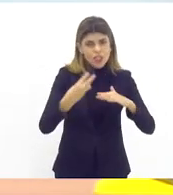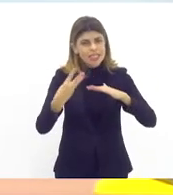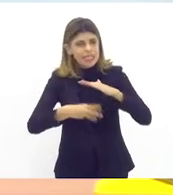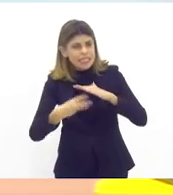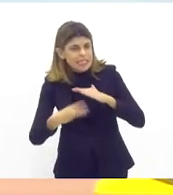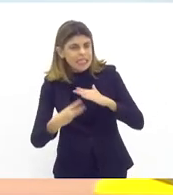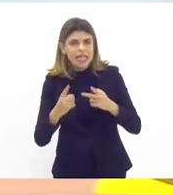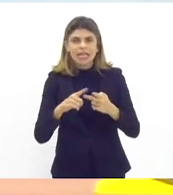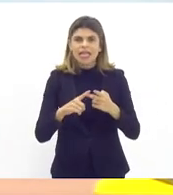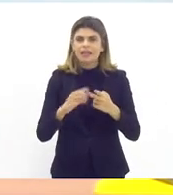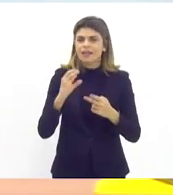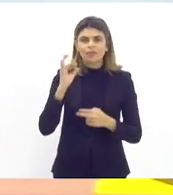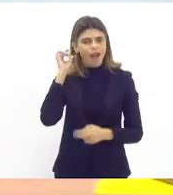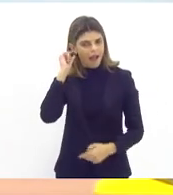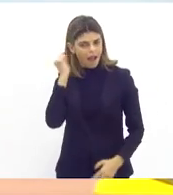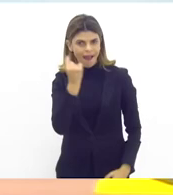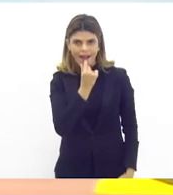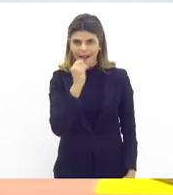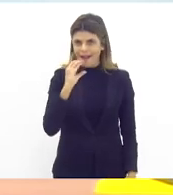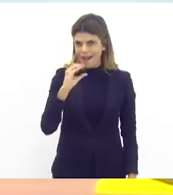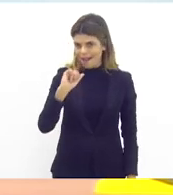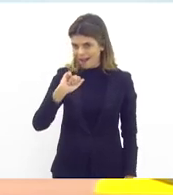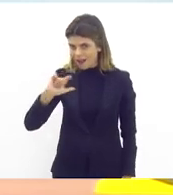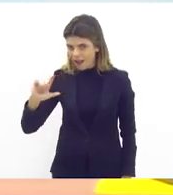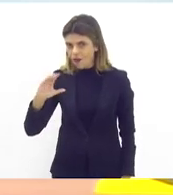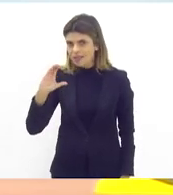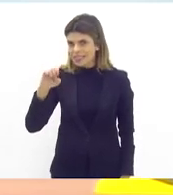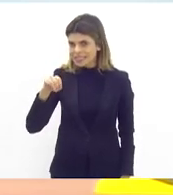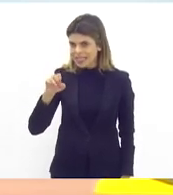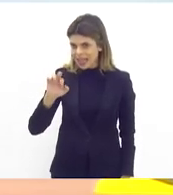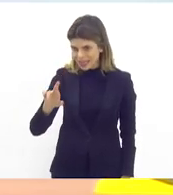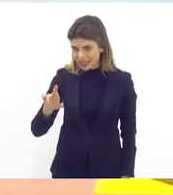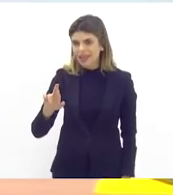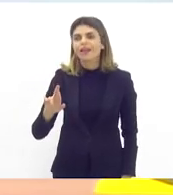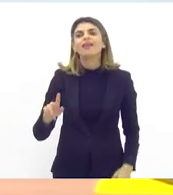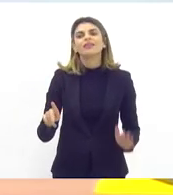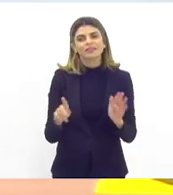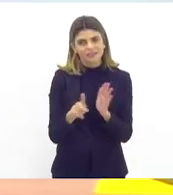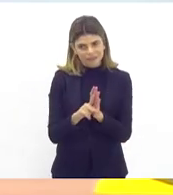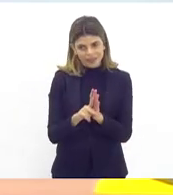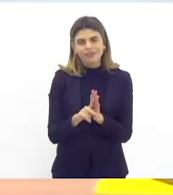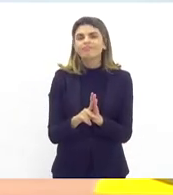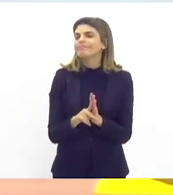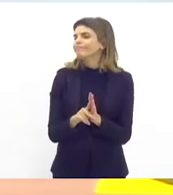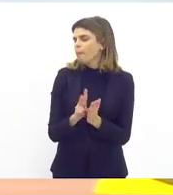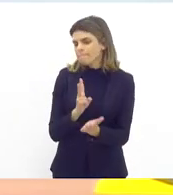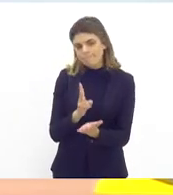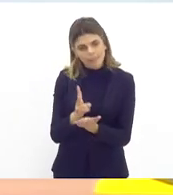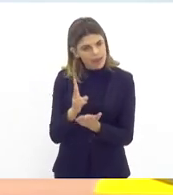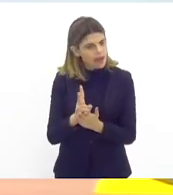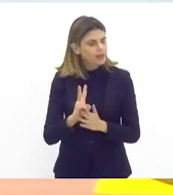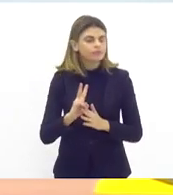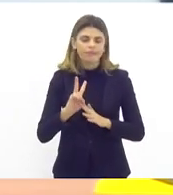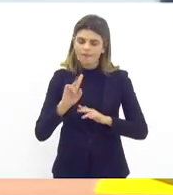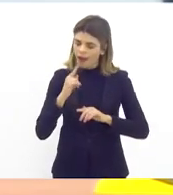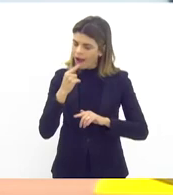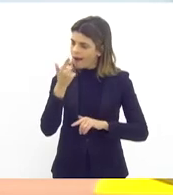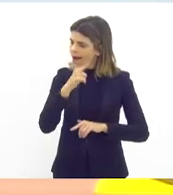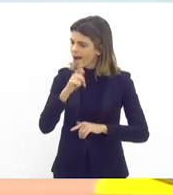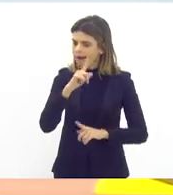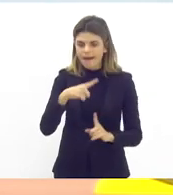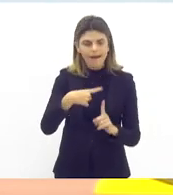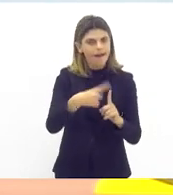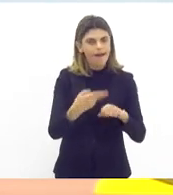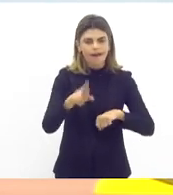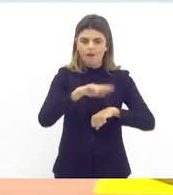terceirizado, call center, todo mundo vai ser beneficiado pela reforma, não tenho dúvida nenhuma, nenhuma. Tenho certeza absoluta que vão ser beneficiados pela reforma,